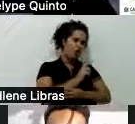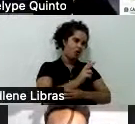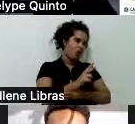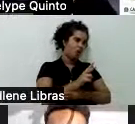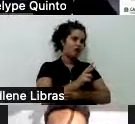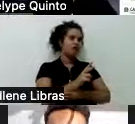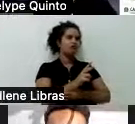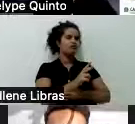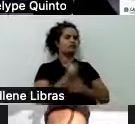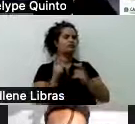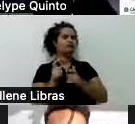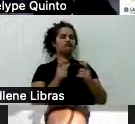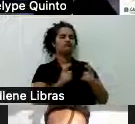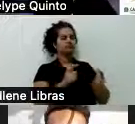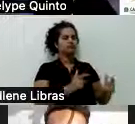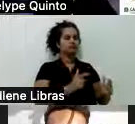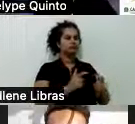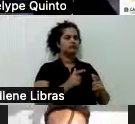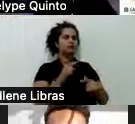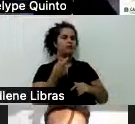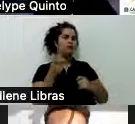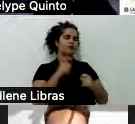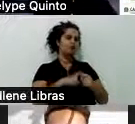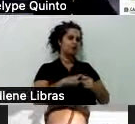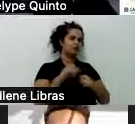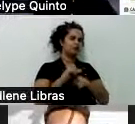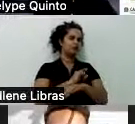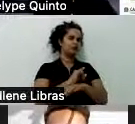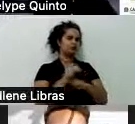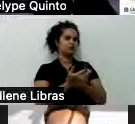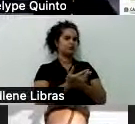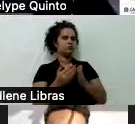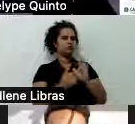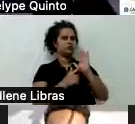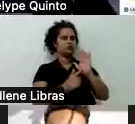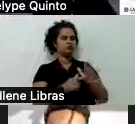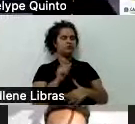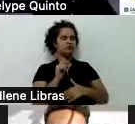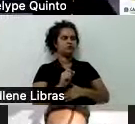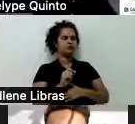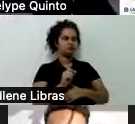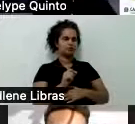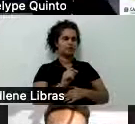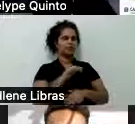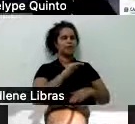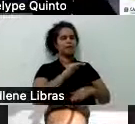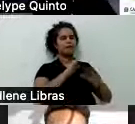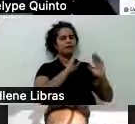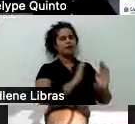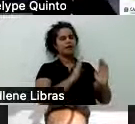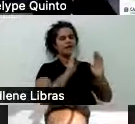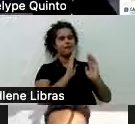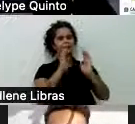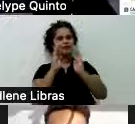método, a gente volta aos casos, então, para aplicá-lo, né? A gente começa apresentando uma linha do tempo,